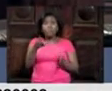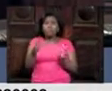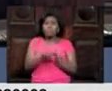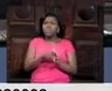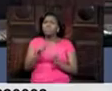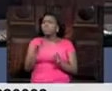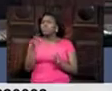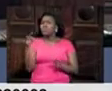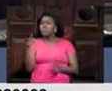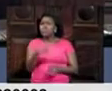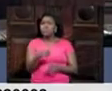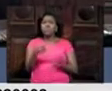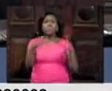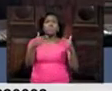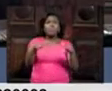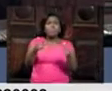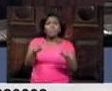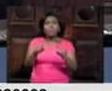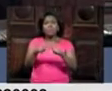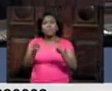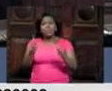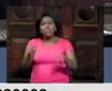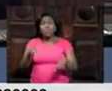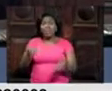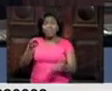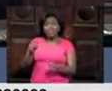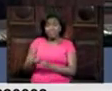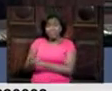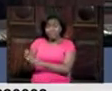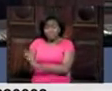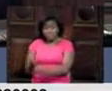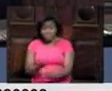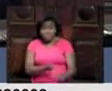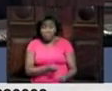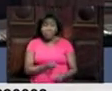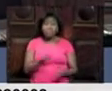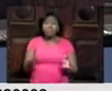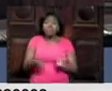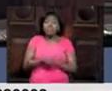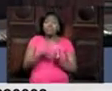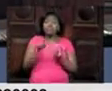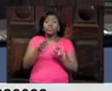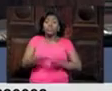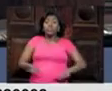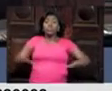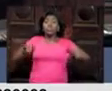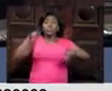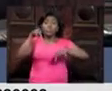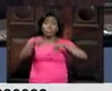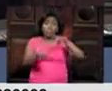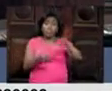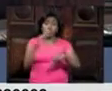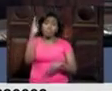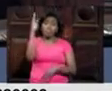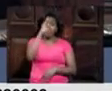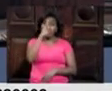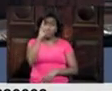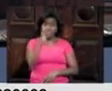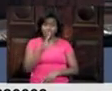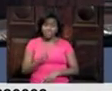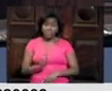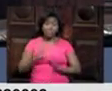aos trabalhadores, pertence a quem faz a limpeza na Assembleia Legislativa, pertence a todo o povo brasileiro. A maior reserva de riqueza